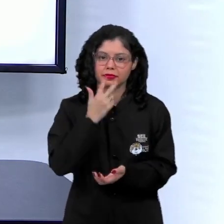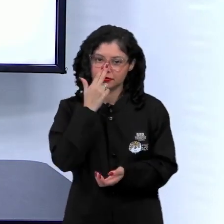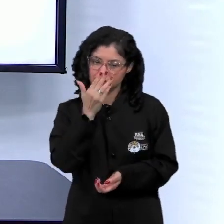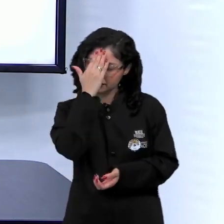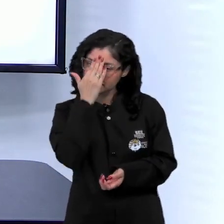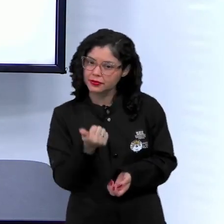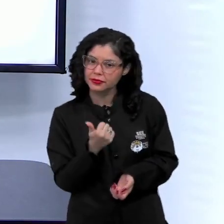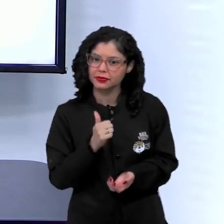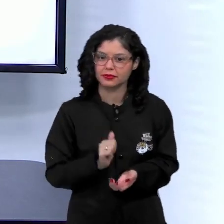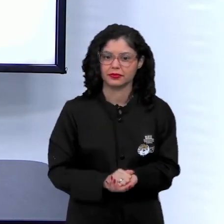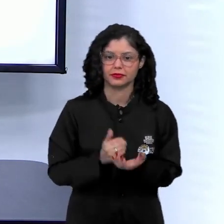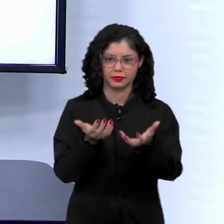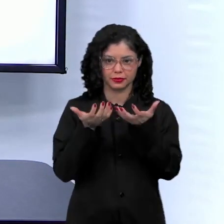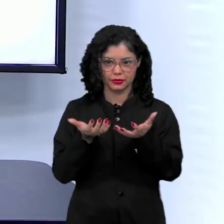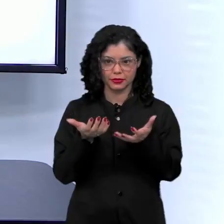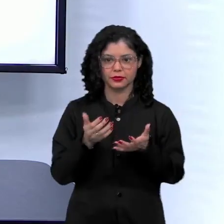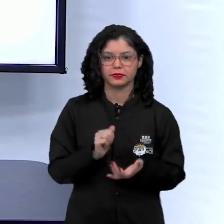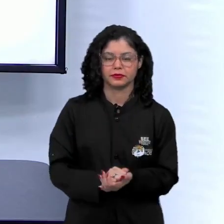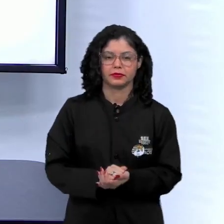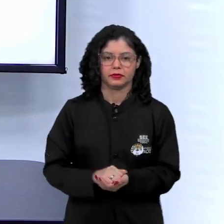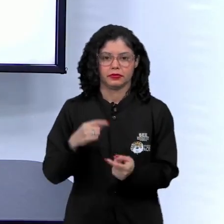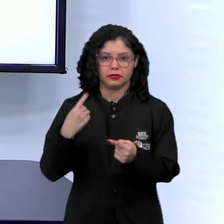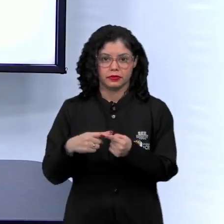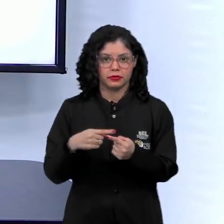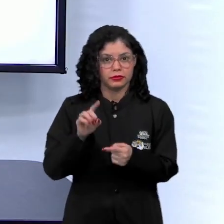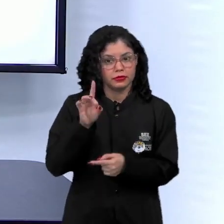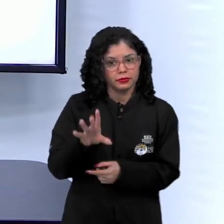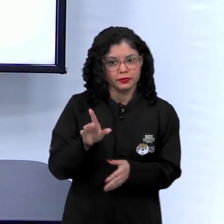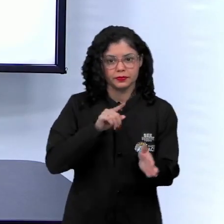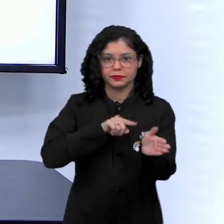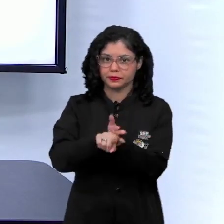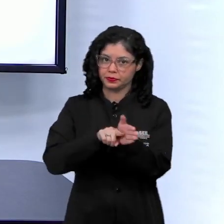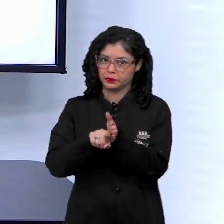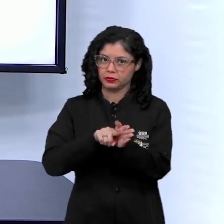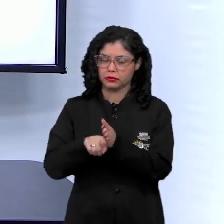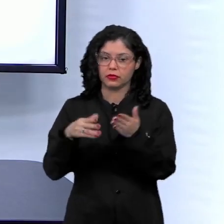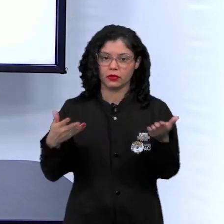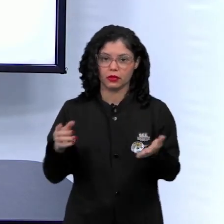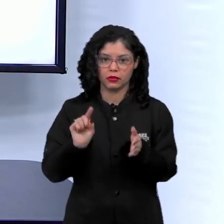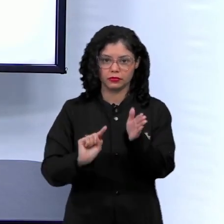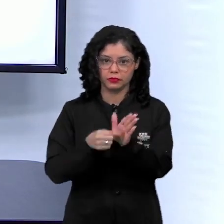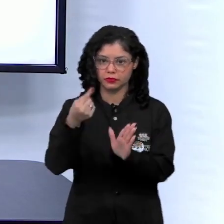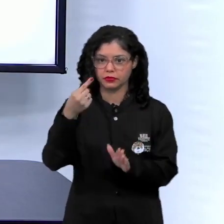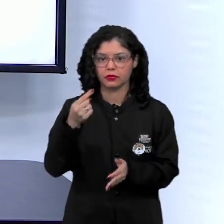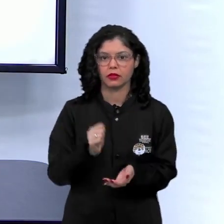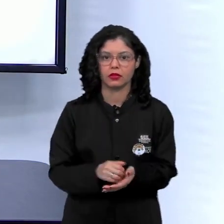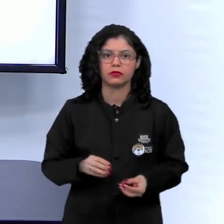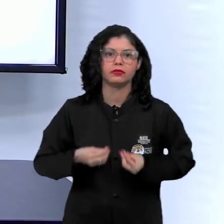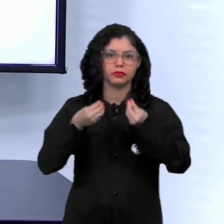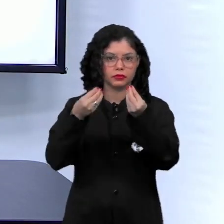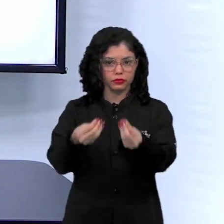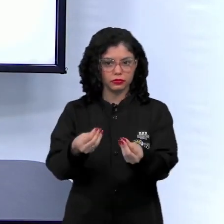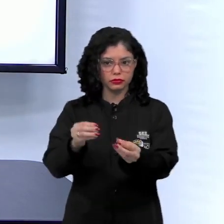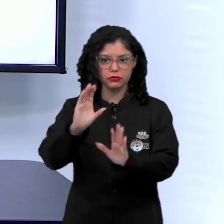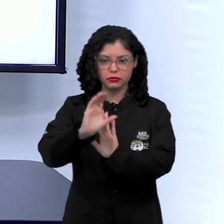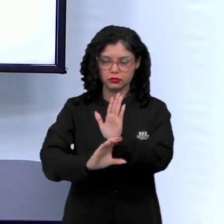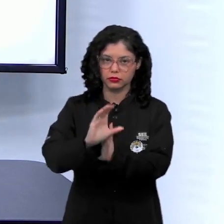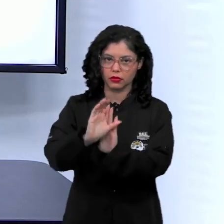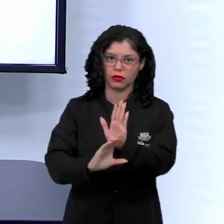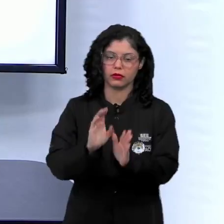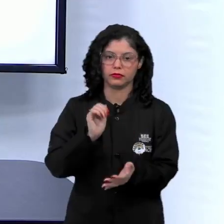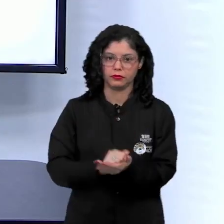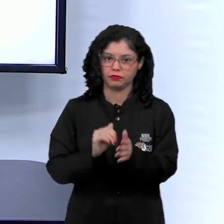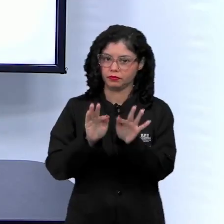ele sabe o que eu quero, porque basta eu pesquisar uma vez, ele passa a te entregar conteúdos